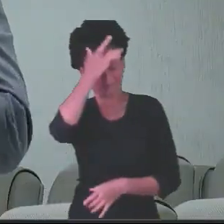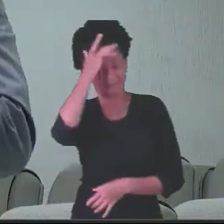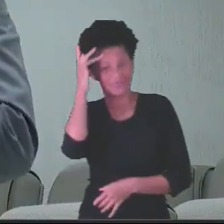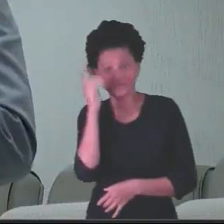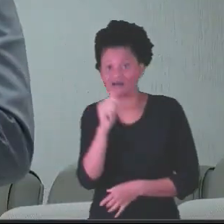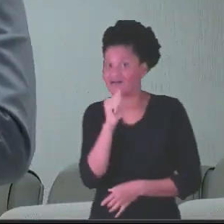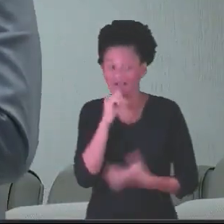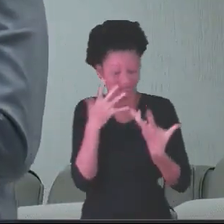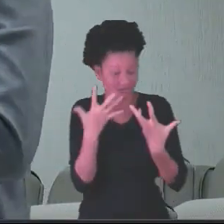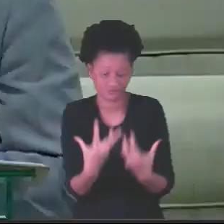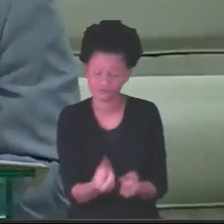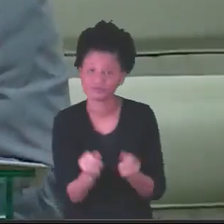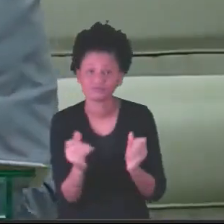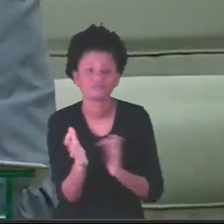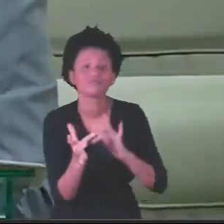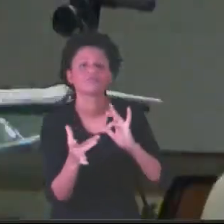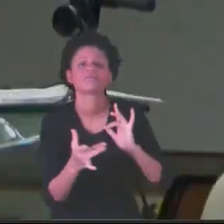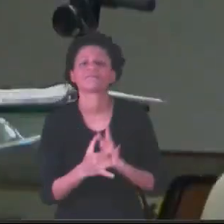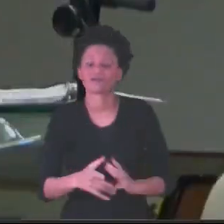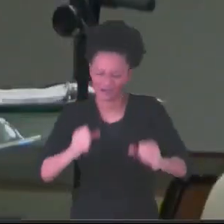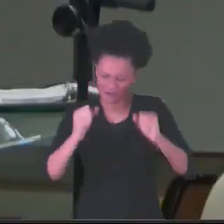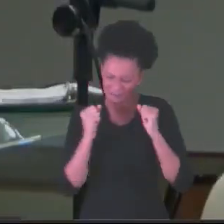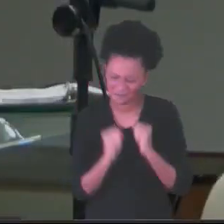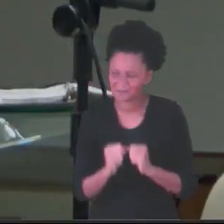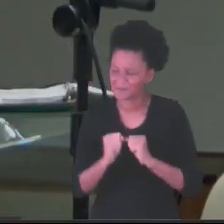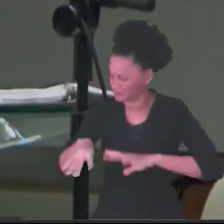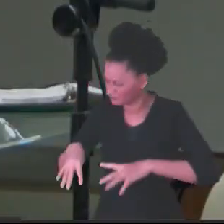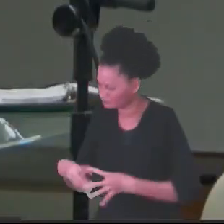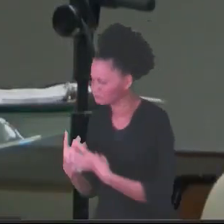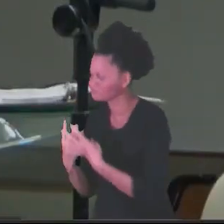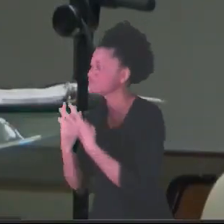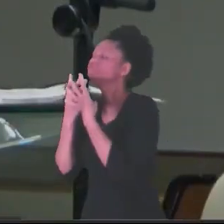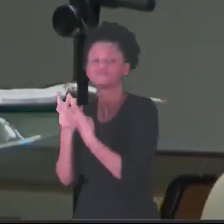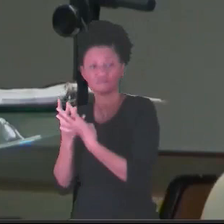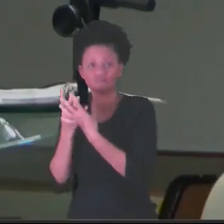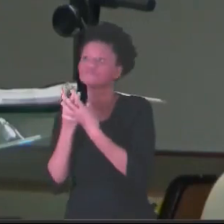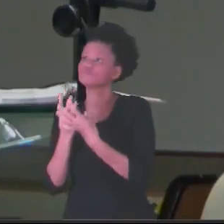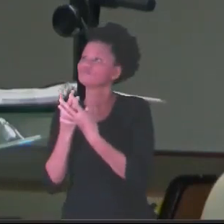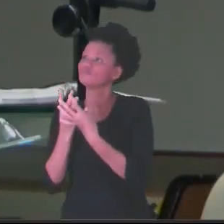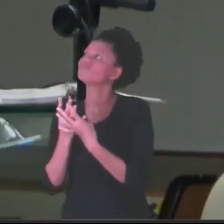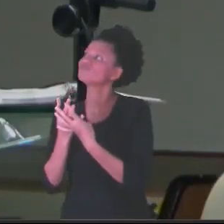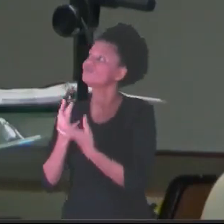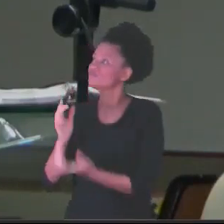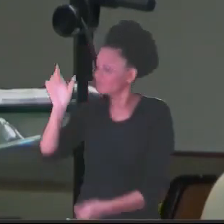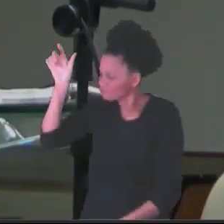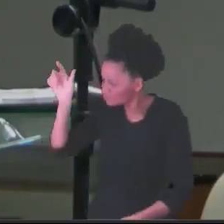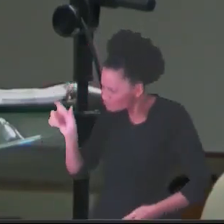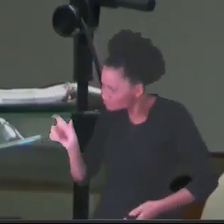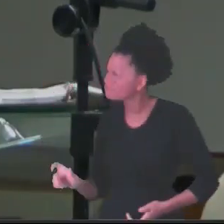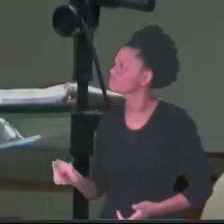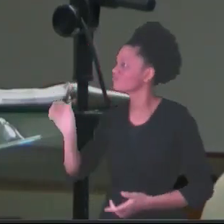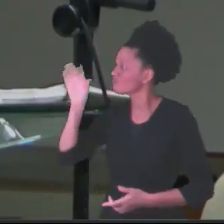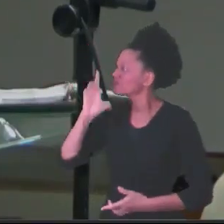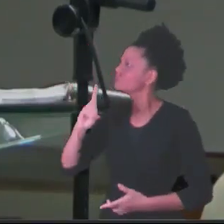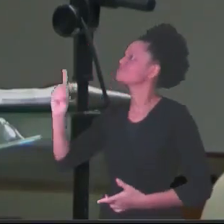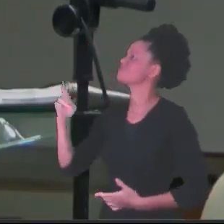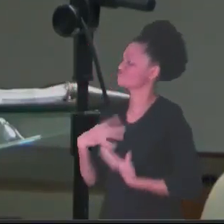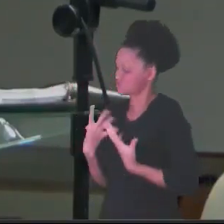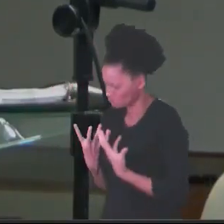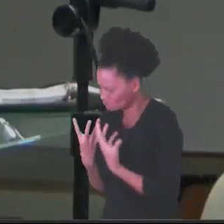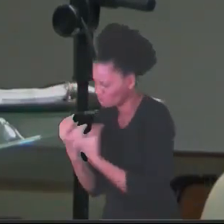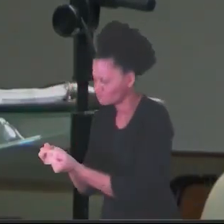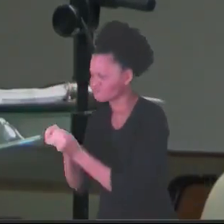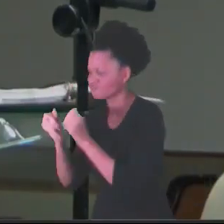ainda não se entregaram a cristo possa confessar diante de deus o nome de jesus